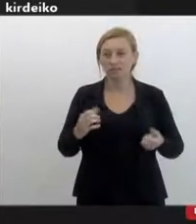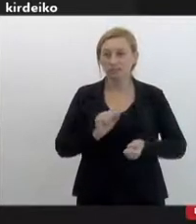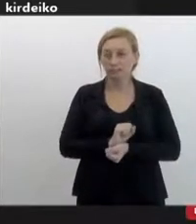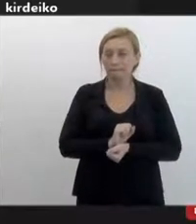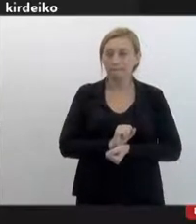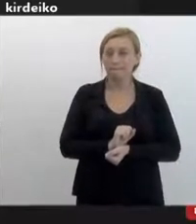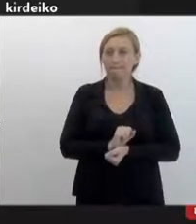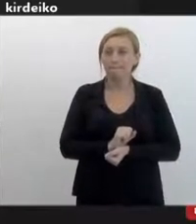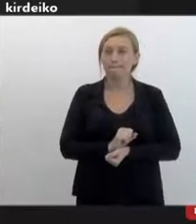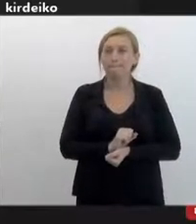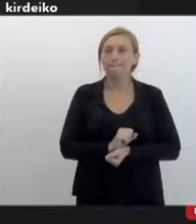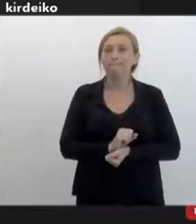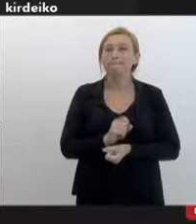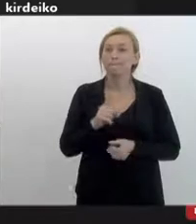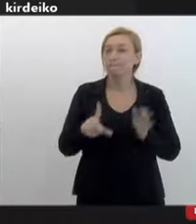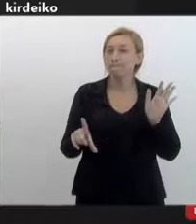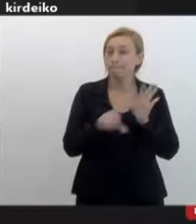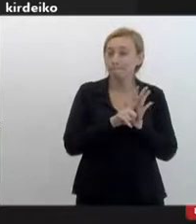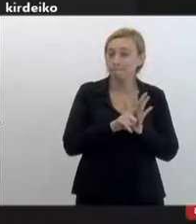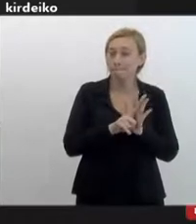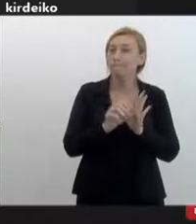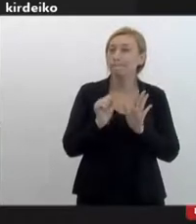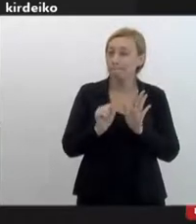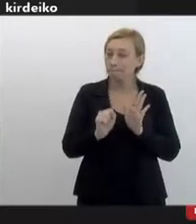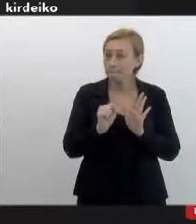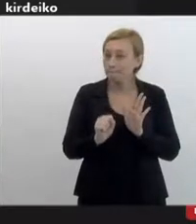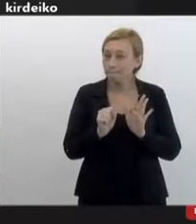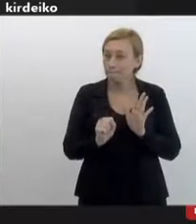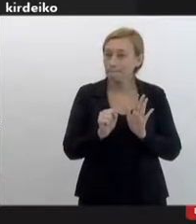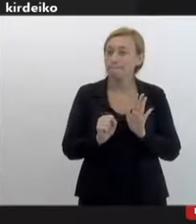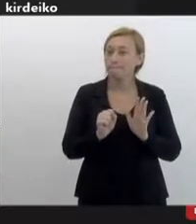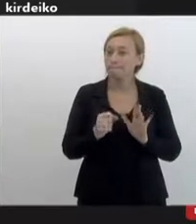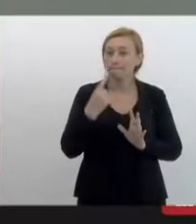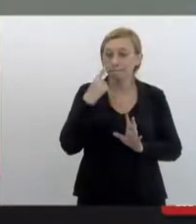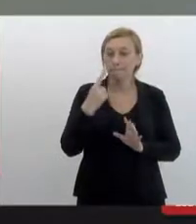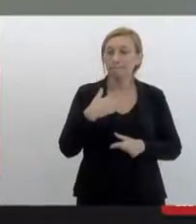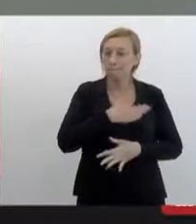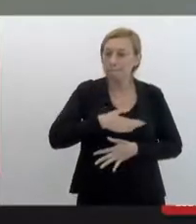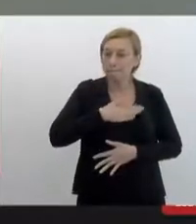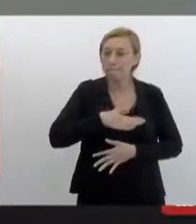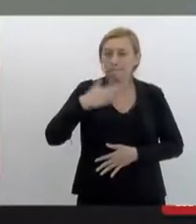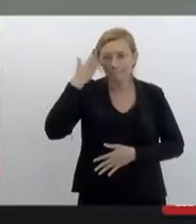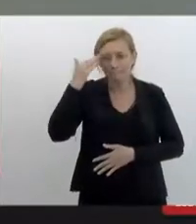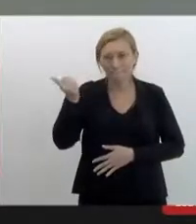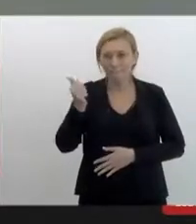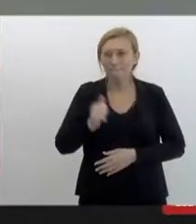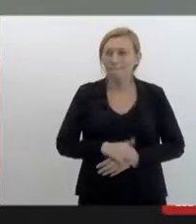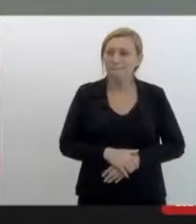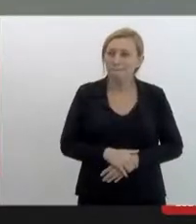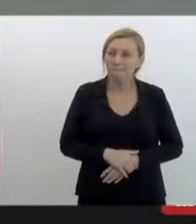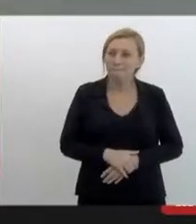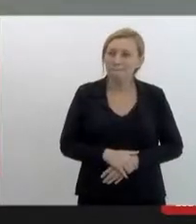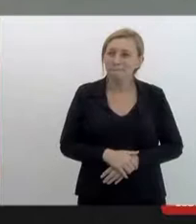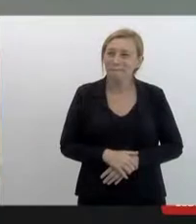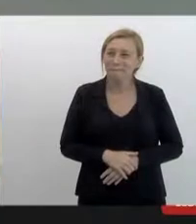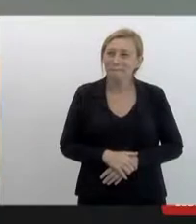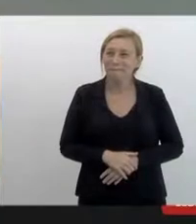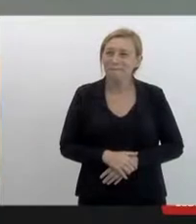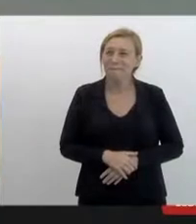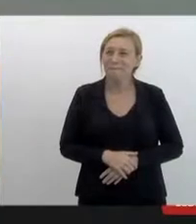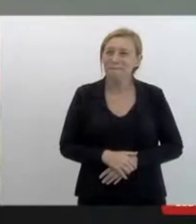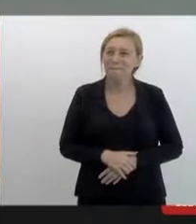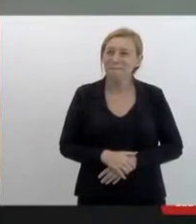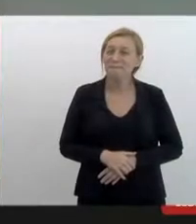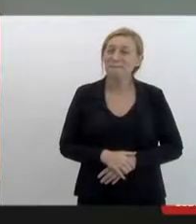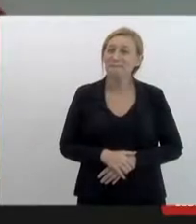aí com essa legislação também a gente pode, e até que gostaria de saber aí da Secretaria de Fazenda, como é que tá